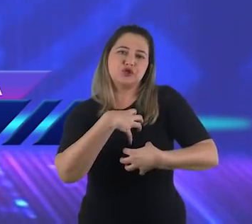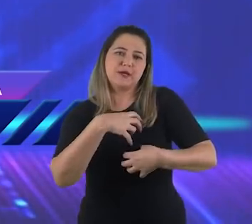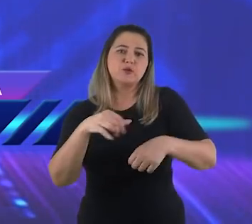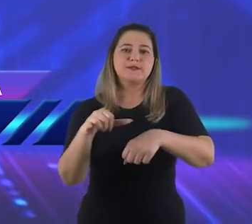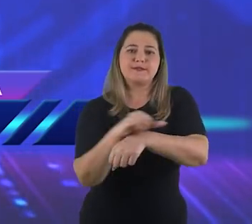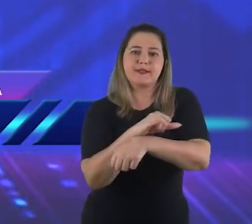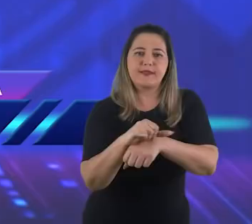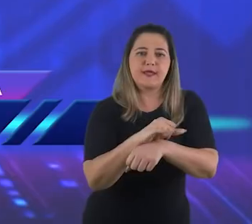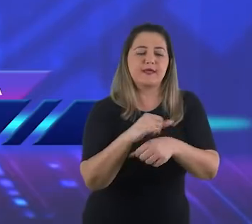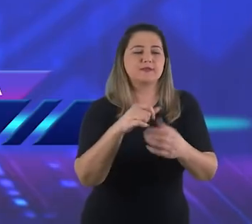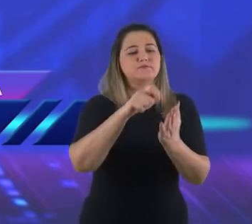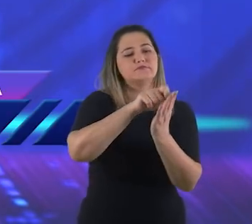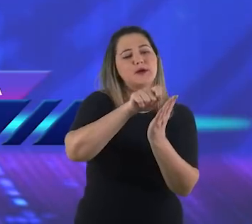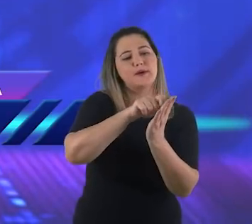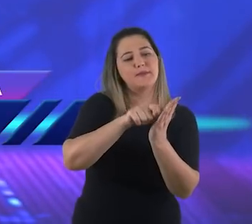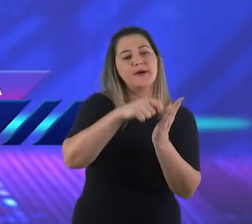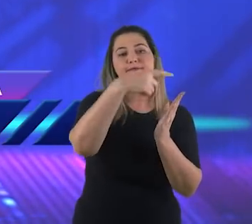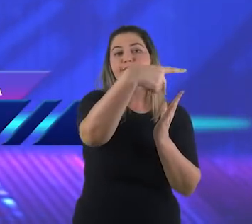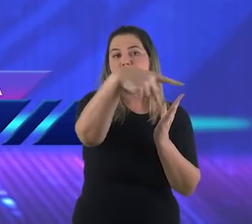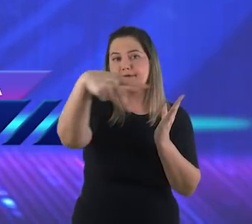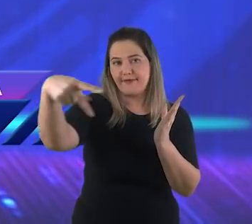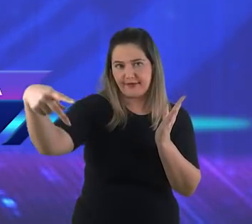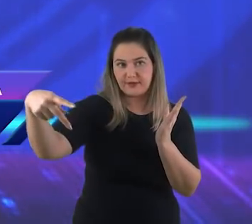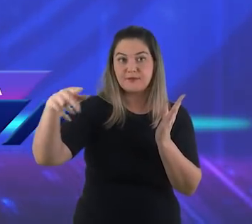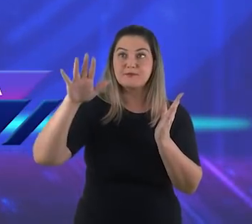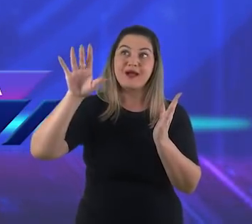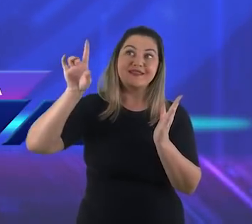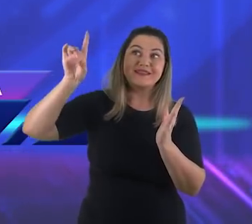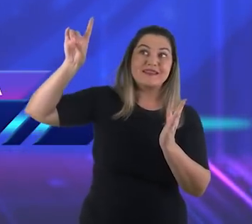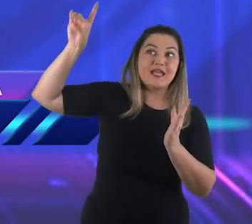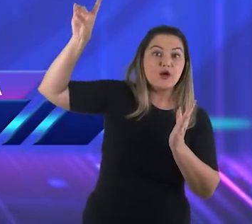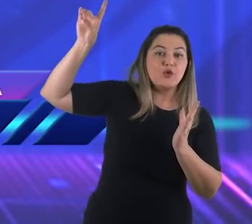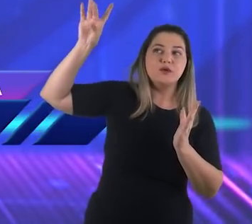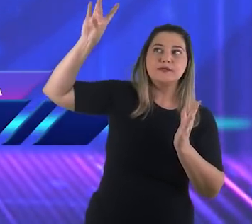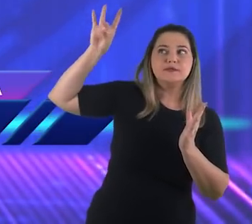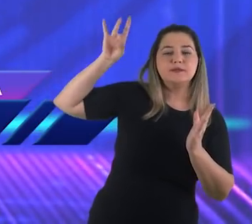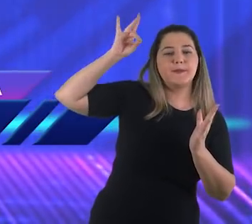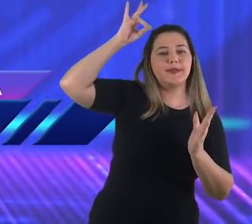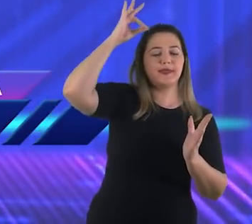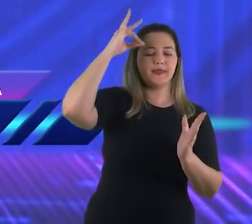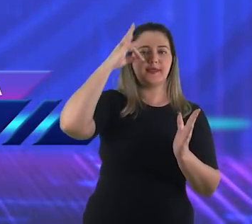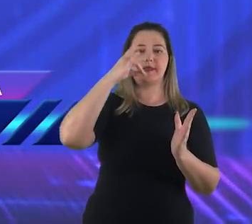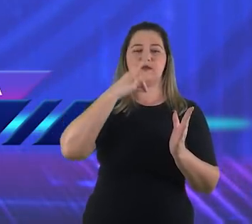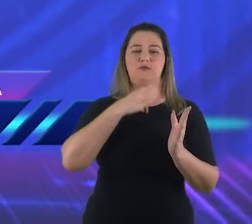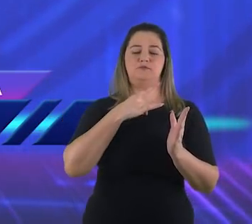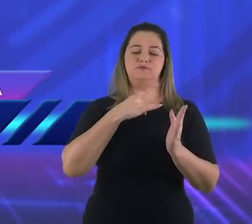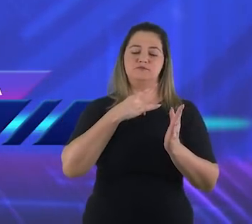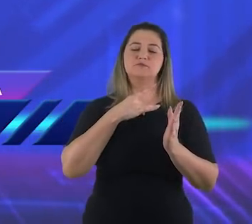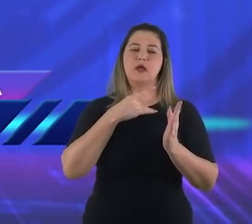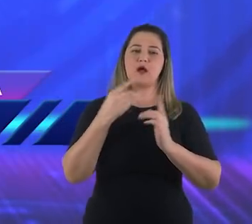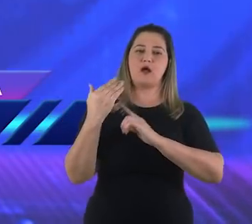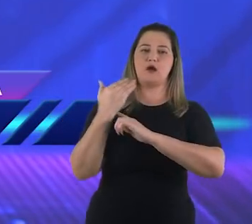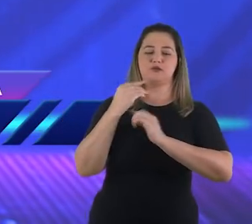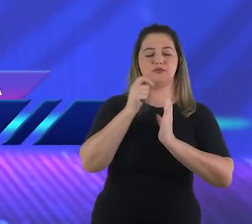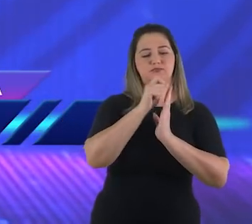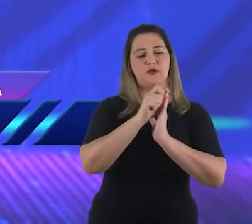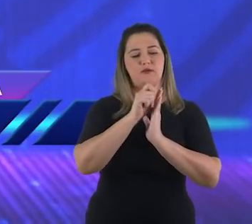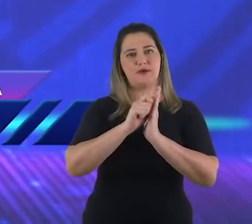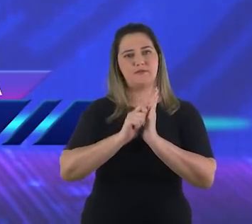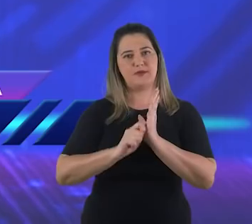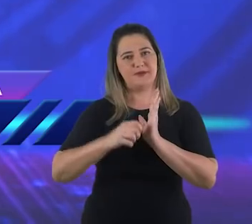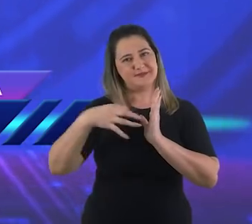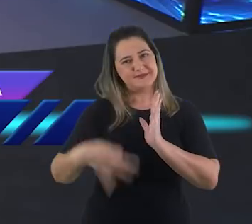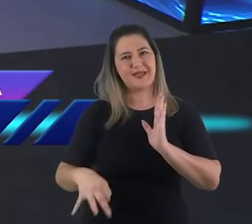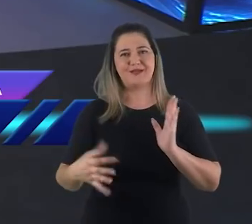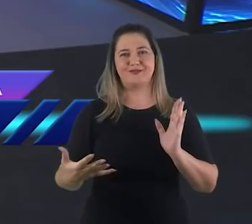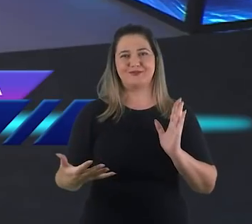dentro do seu contexto, mas Deus é quem estava conduzindo todo o conteúdo bíblico. Uma outra característica da Bíblia